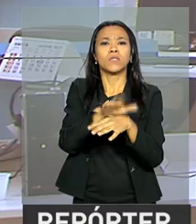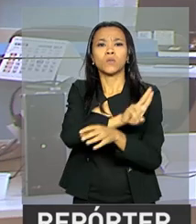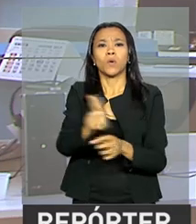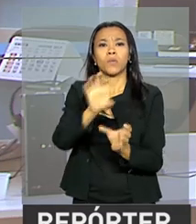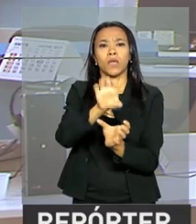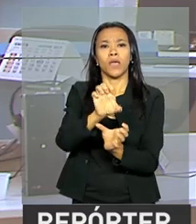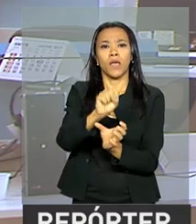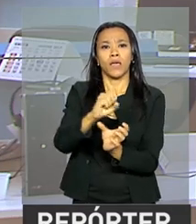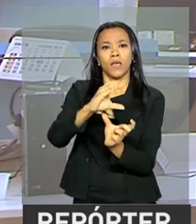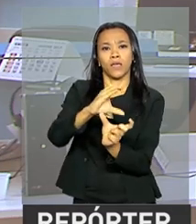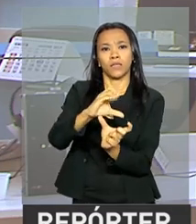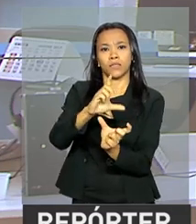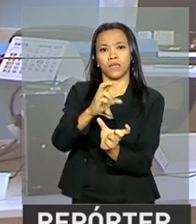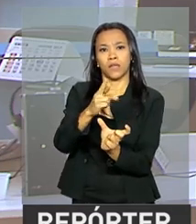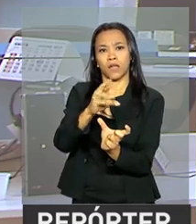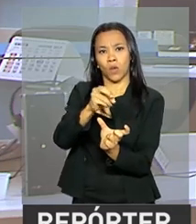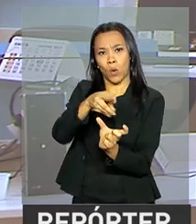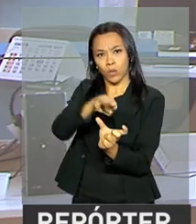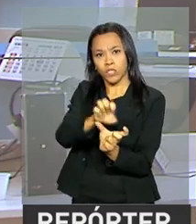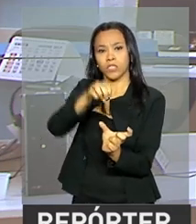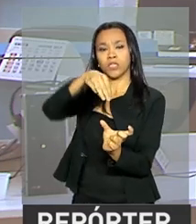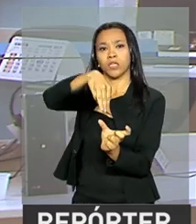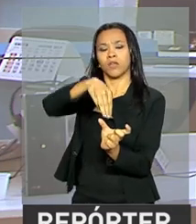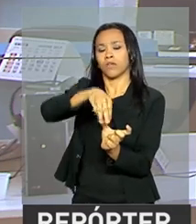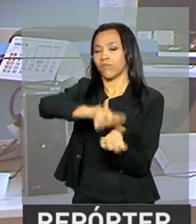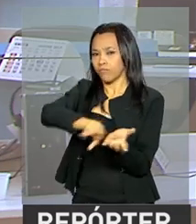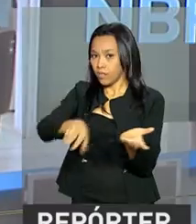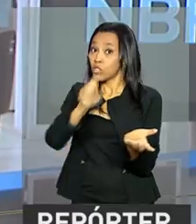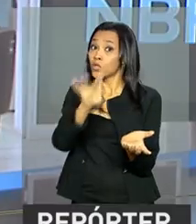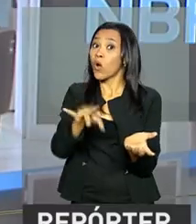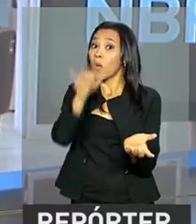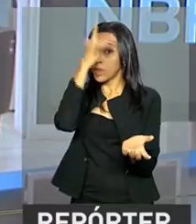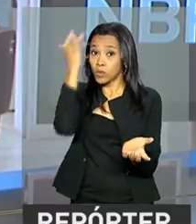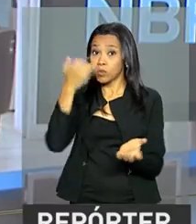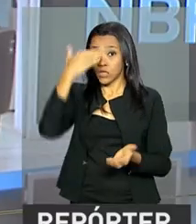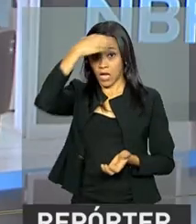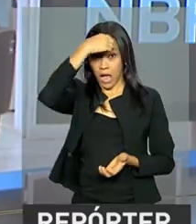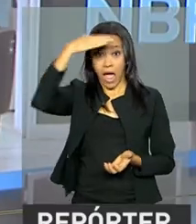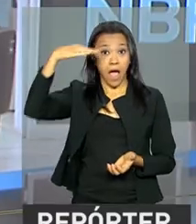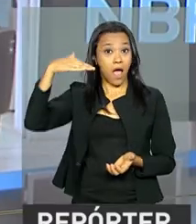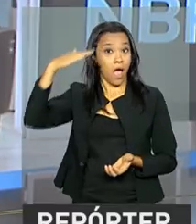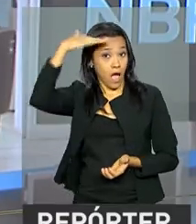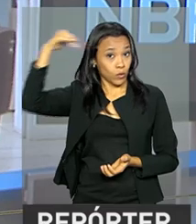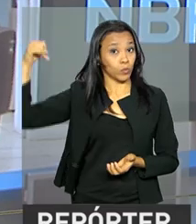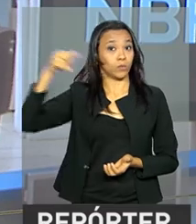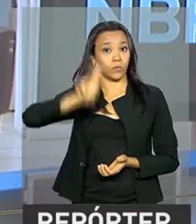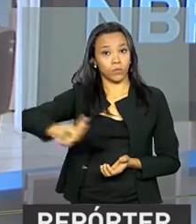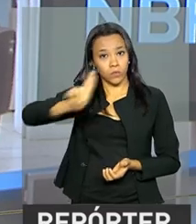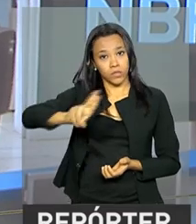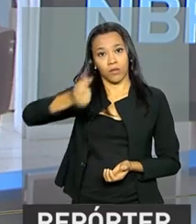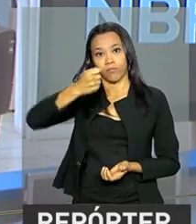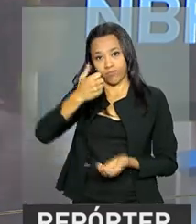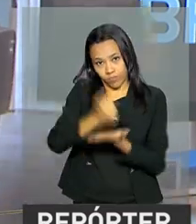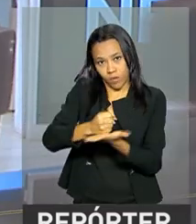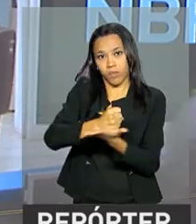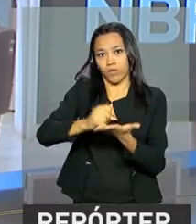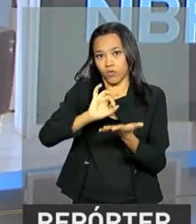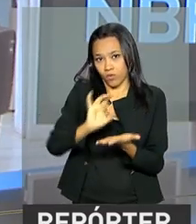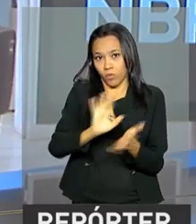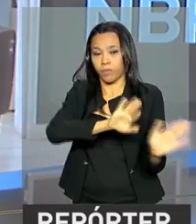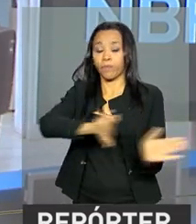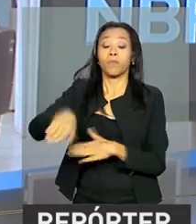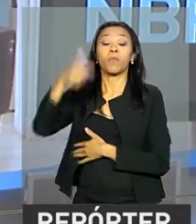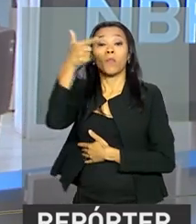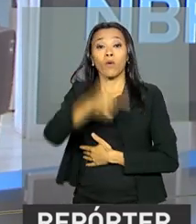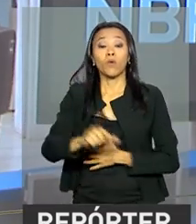e só poderá ser usado por pacientes adultos e o governo federal está acompanhando a situação no presídio de